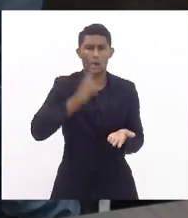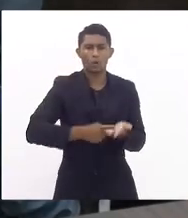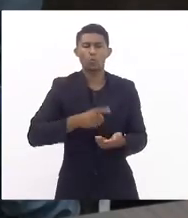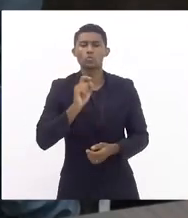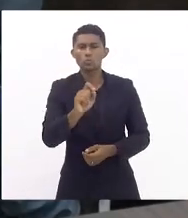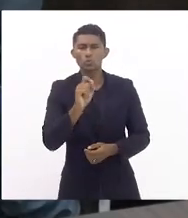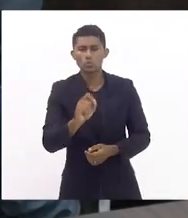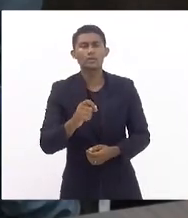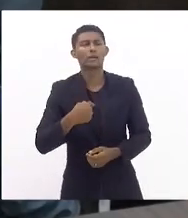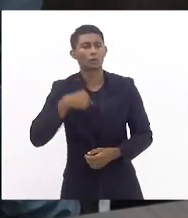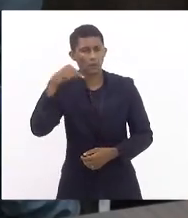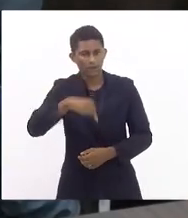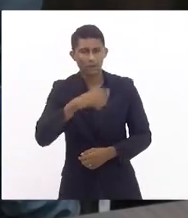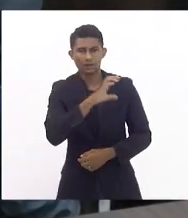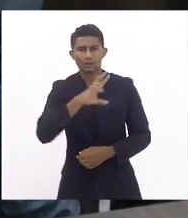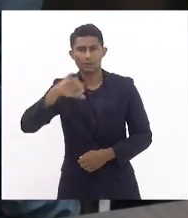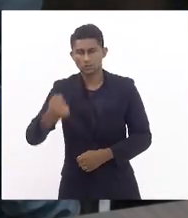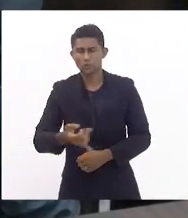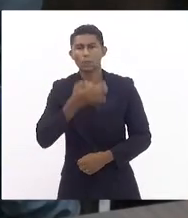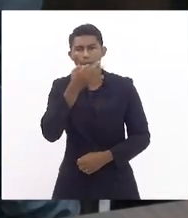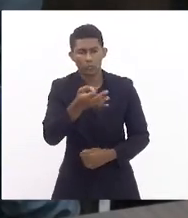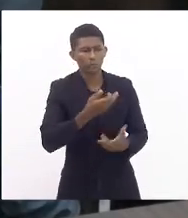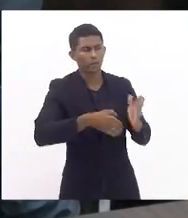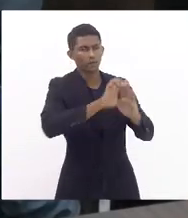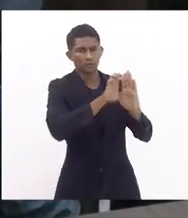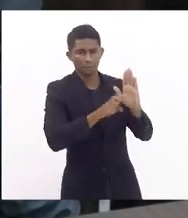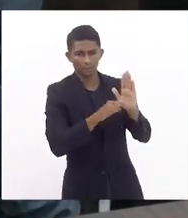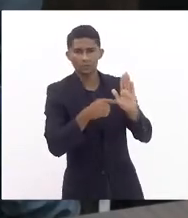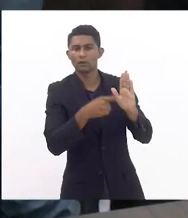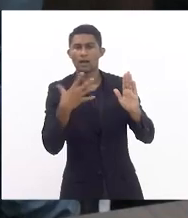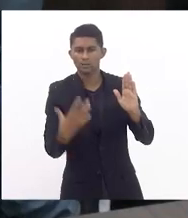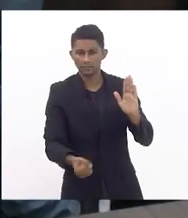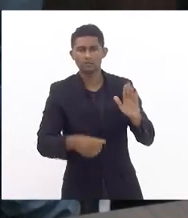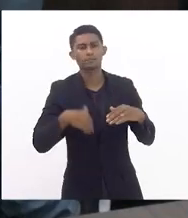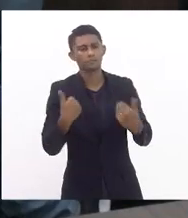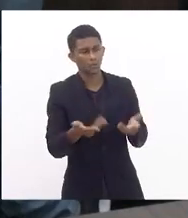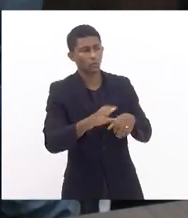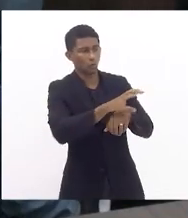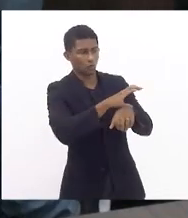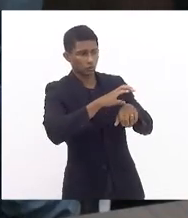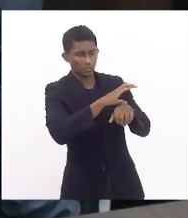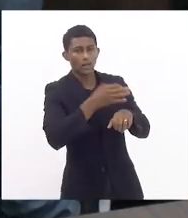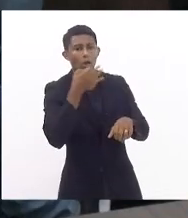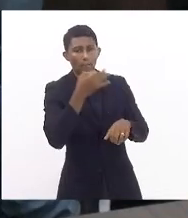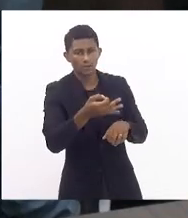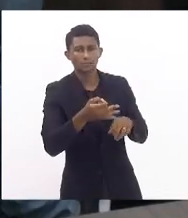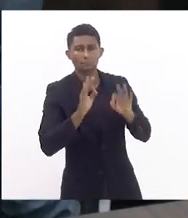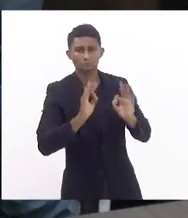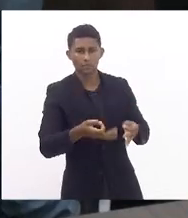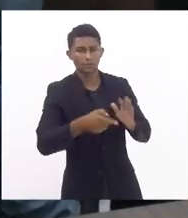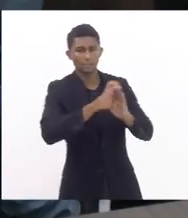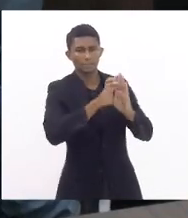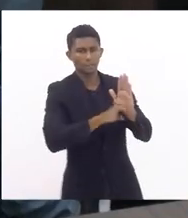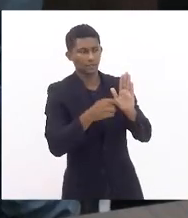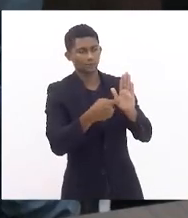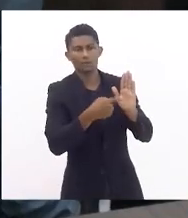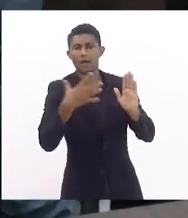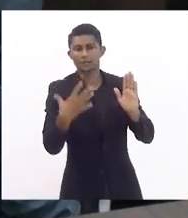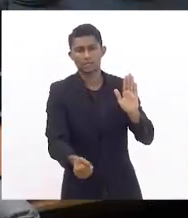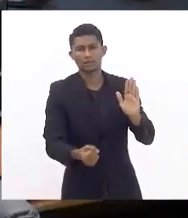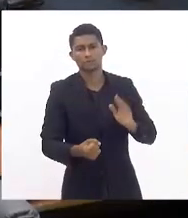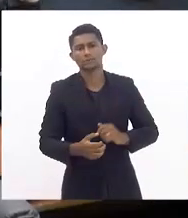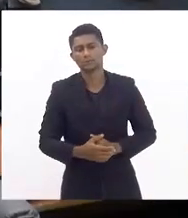ao emitir o parecer para a CCJ, acolha a emenda do deputado Valdec. Então, parecer pela constitucionalidade, com emenda ao